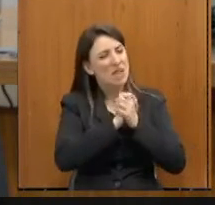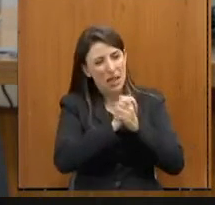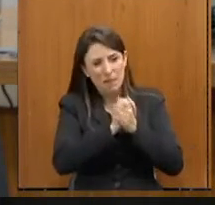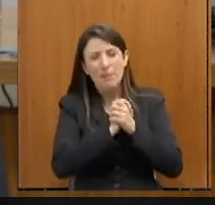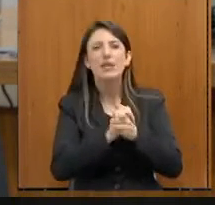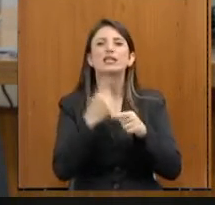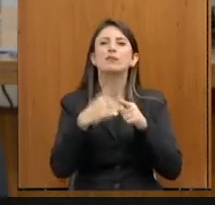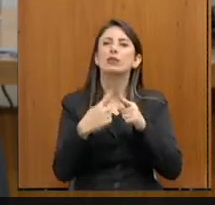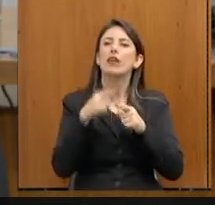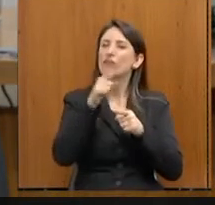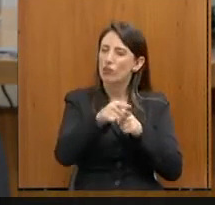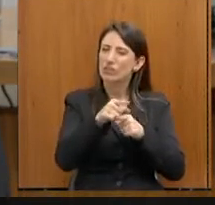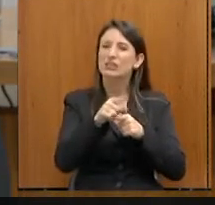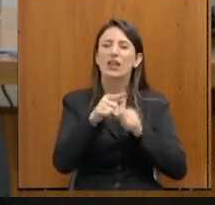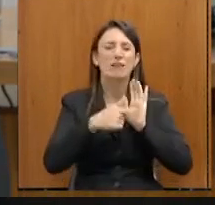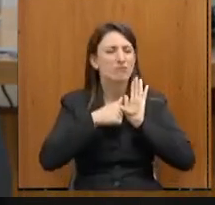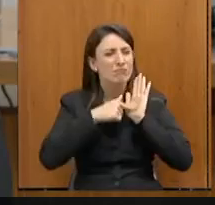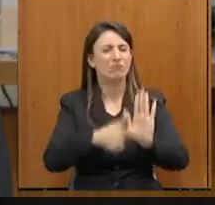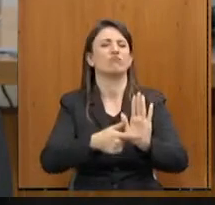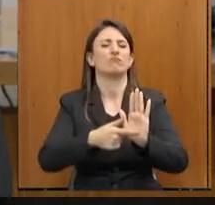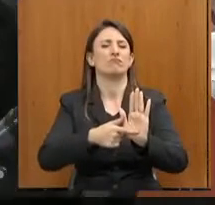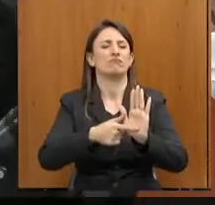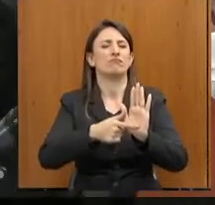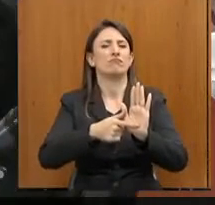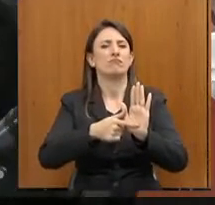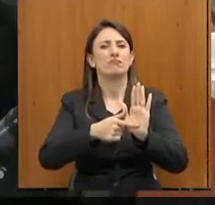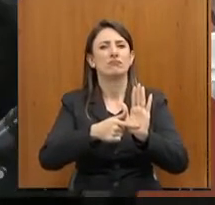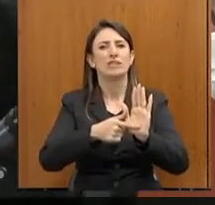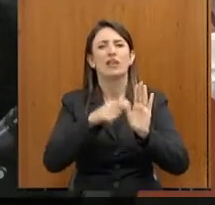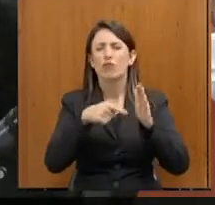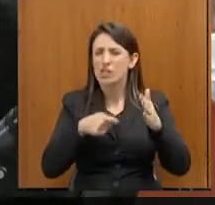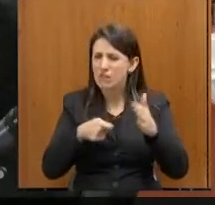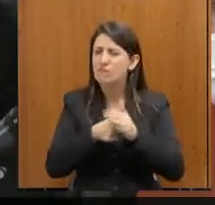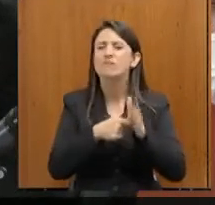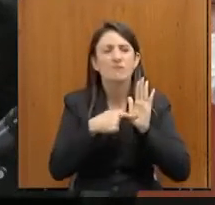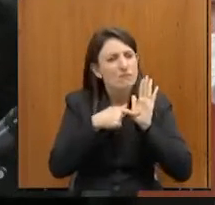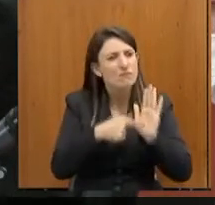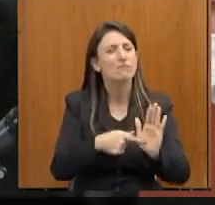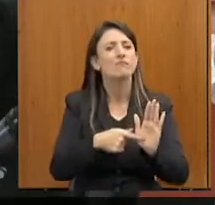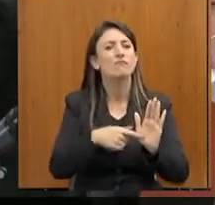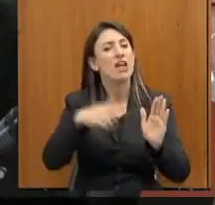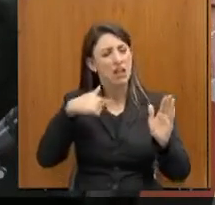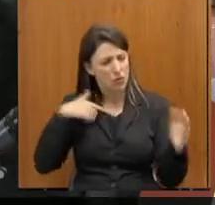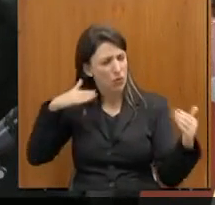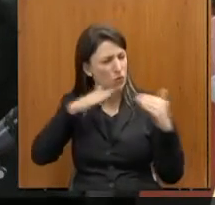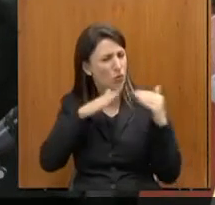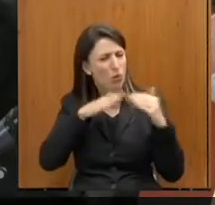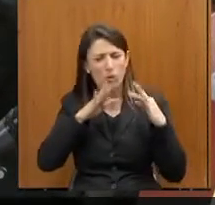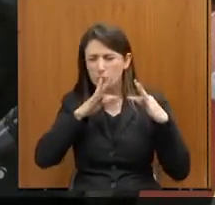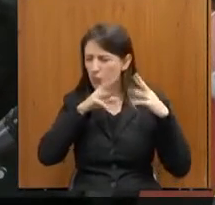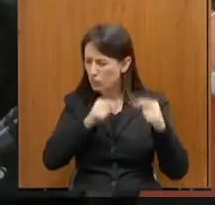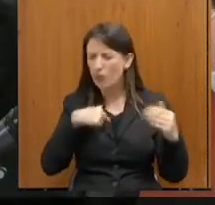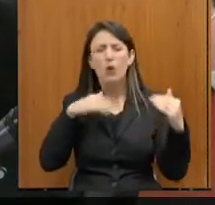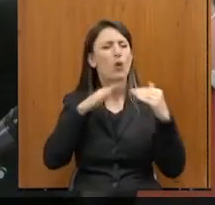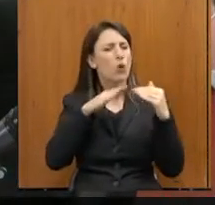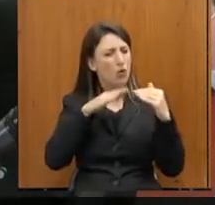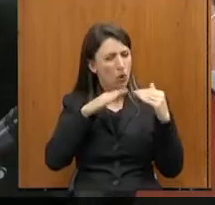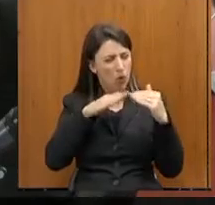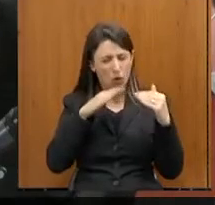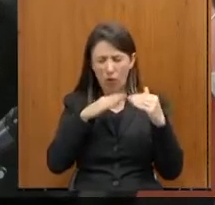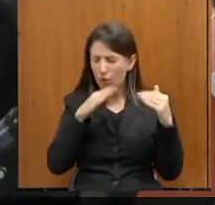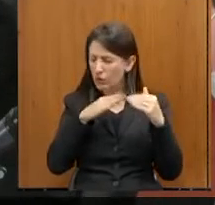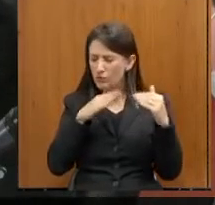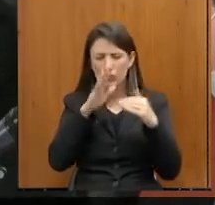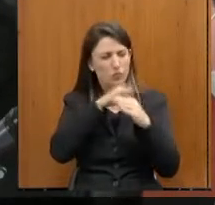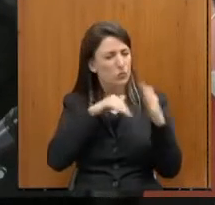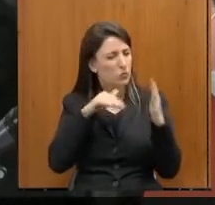teve uma expressão que que assim eu me identifiquei com você falou naquele video em que você defende isso e eu